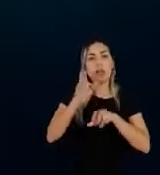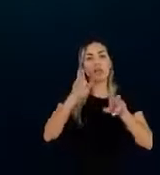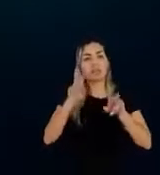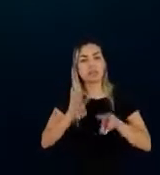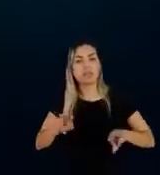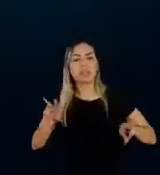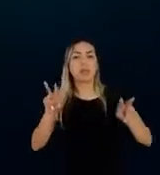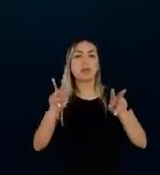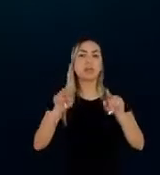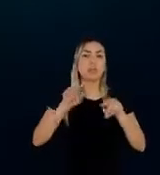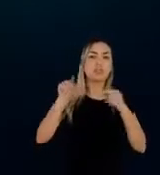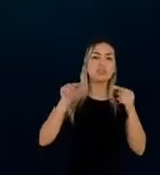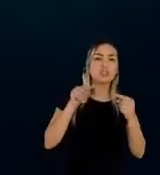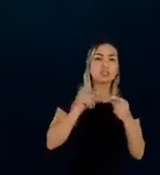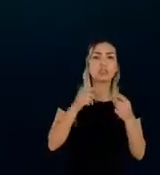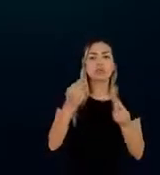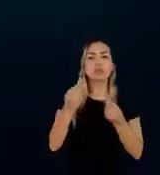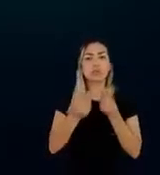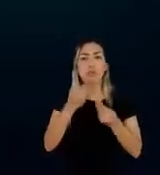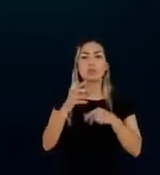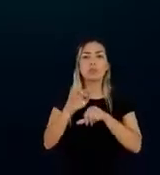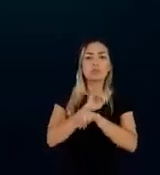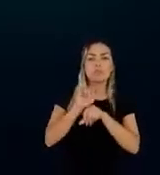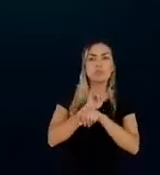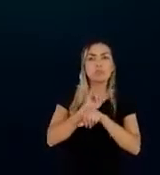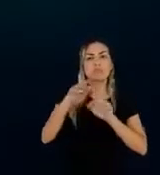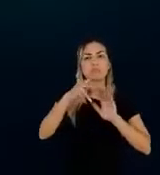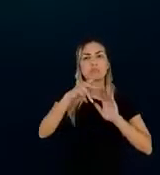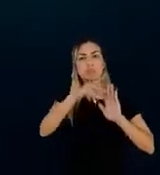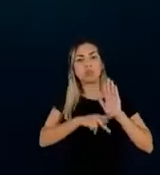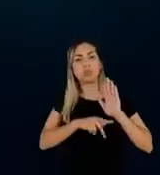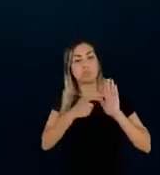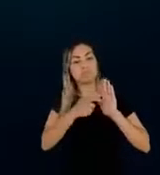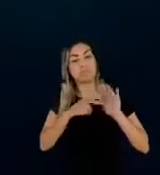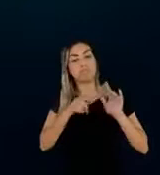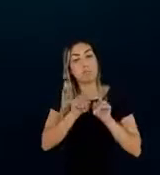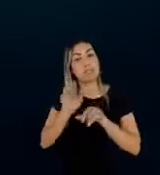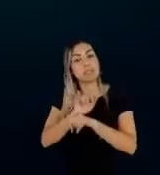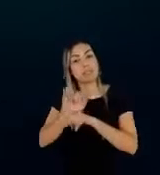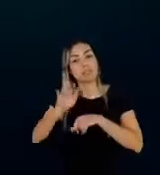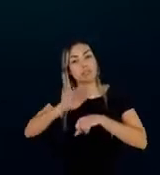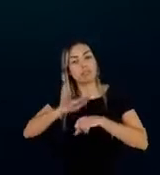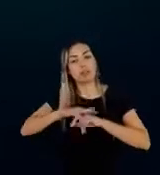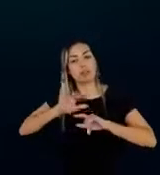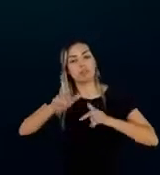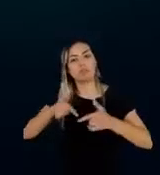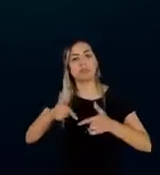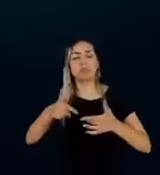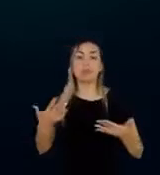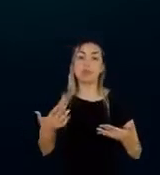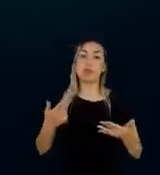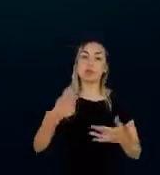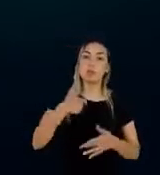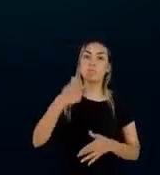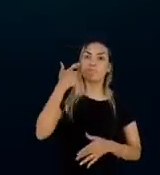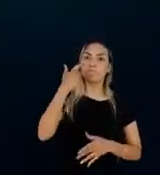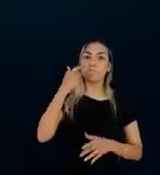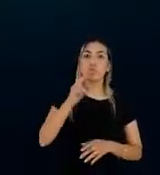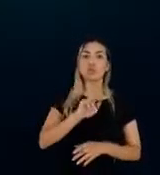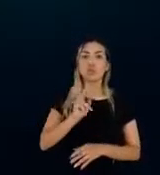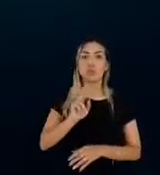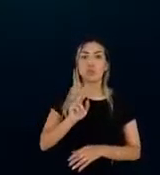do programa, como eu falei, né? E a elaboração de um plano estratégico quadrienal, que carinhosamente estamos chamando de PEQI.